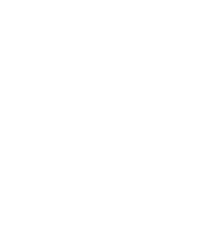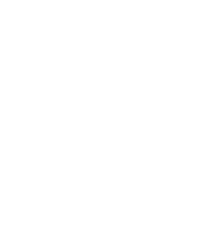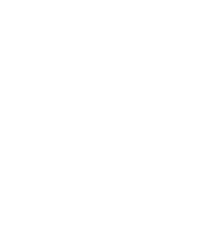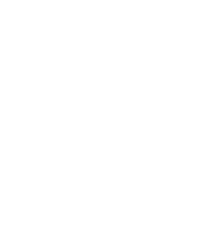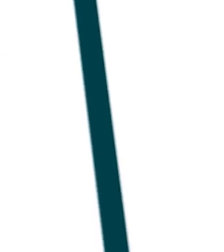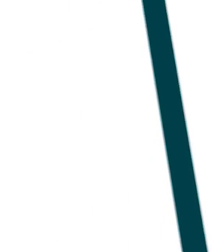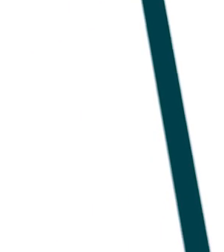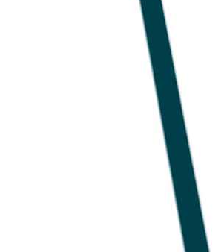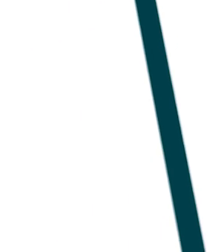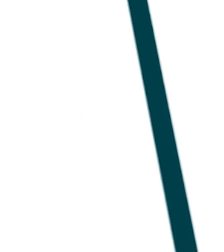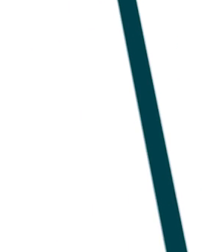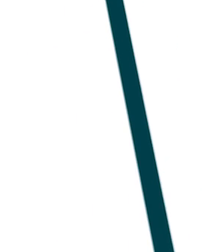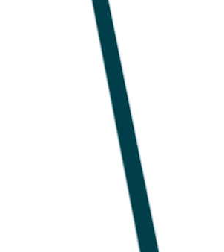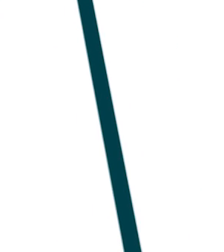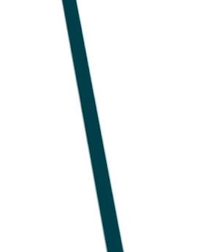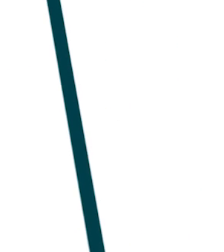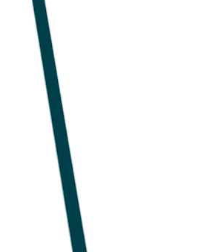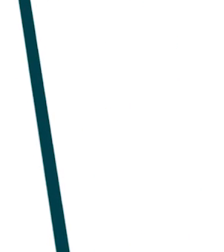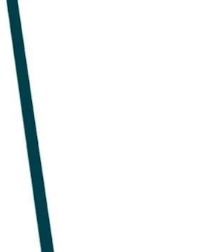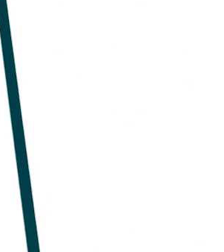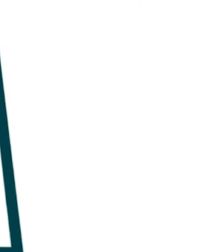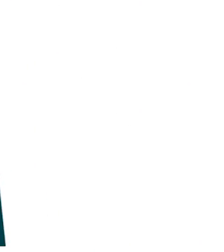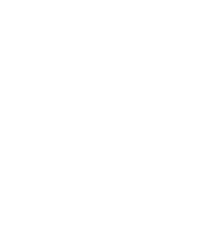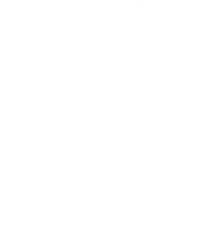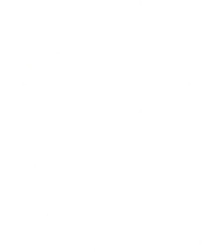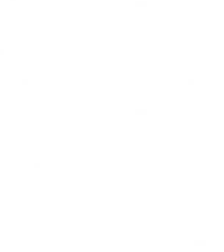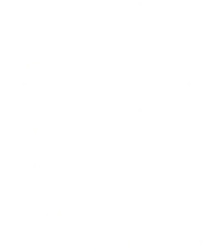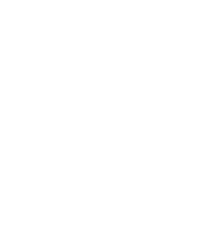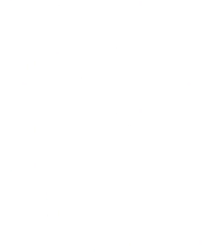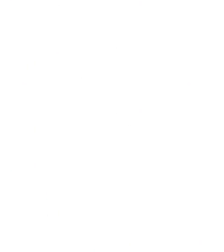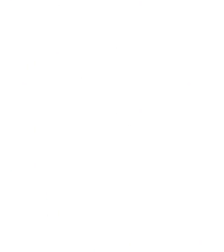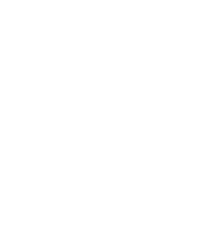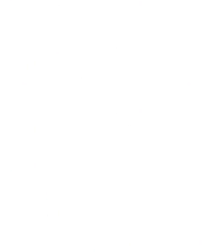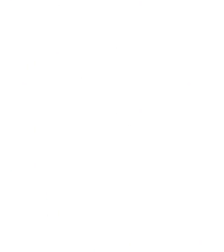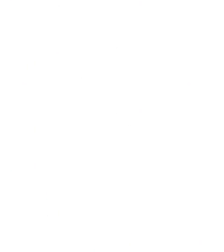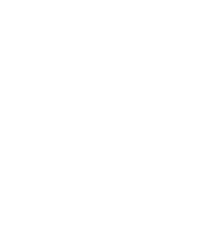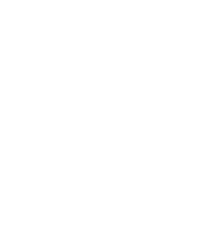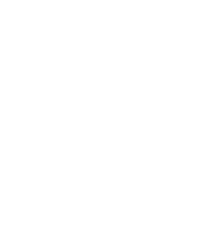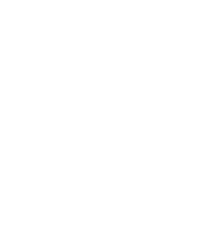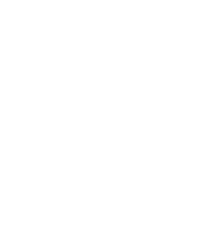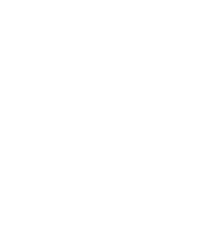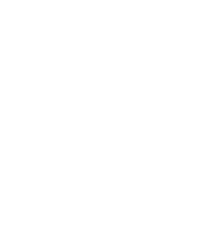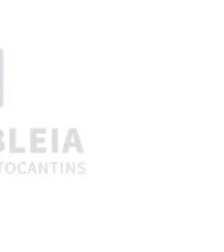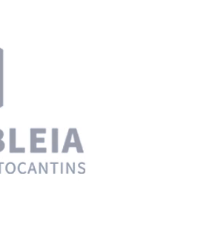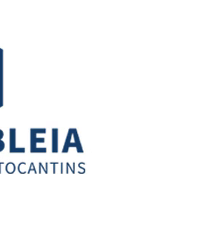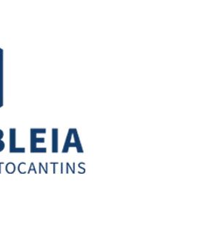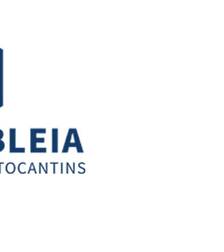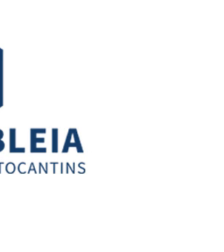mais!